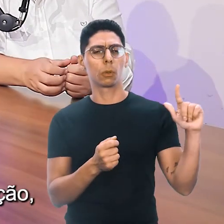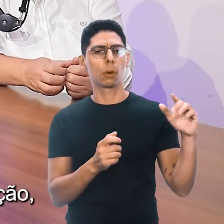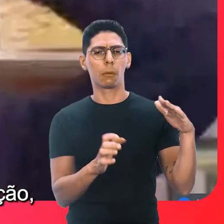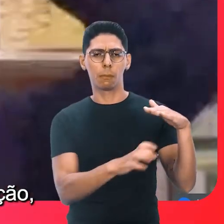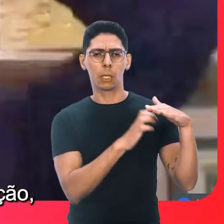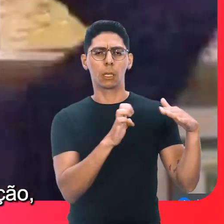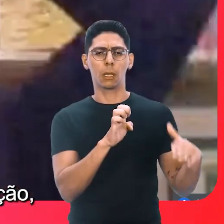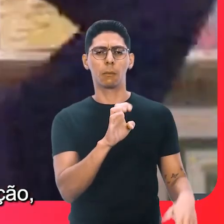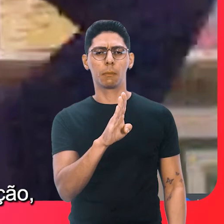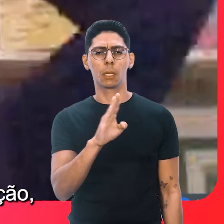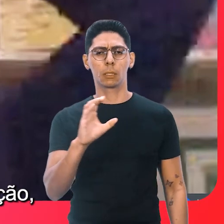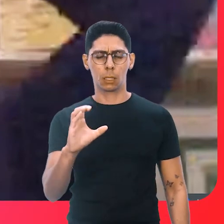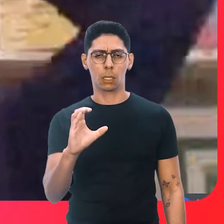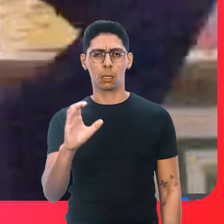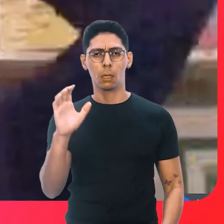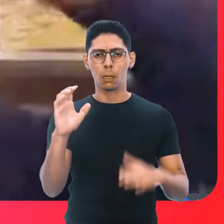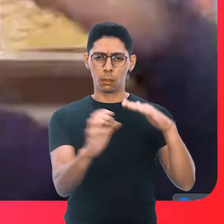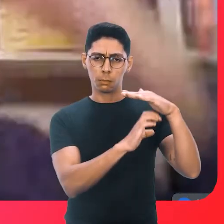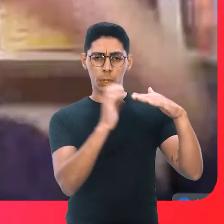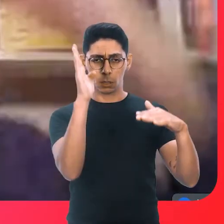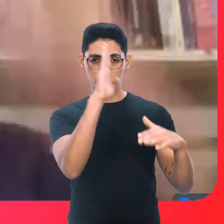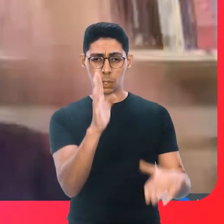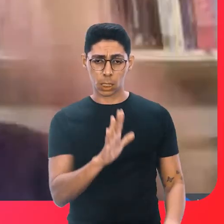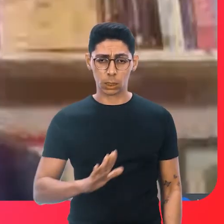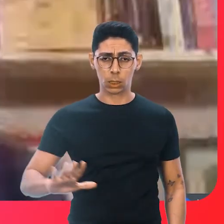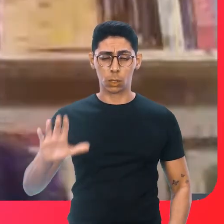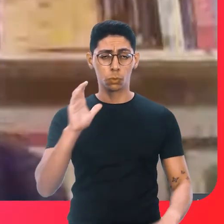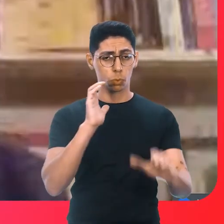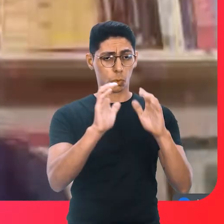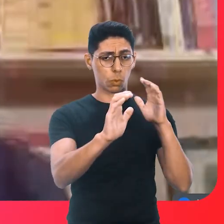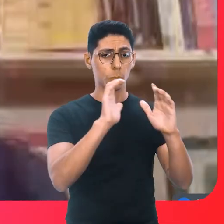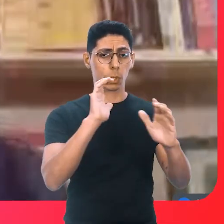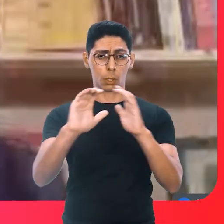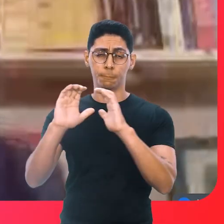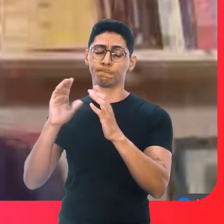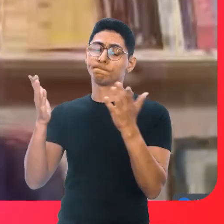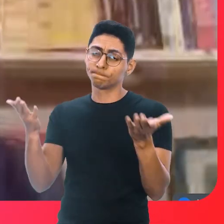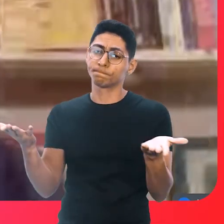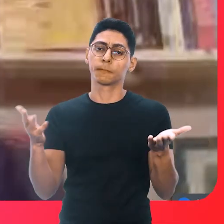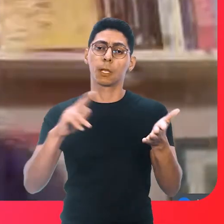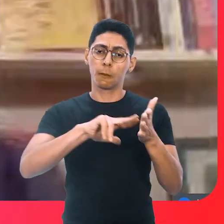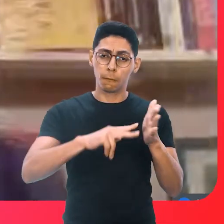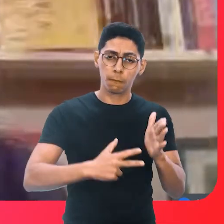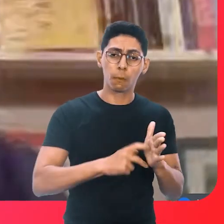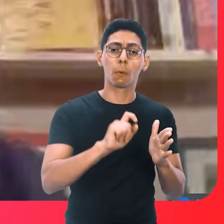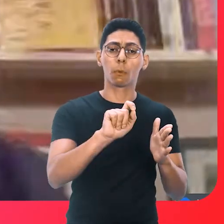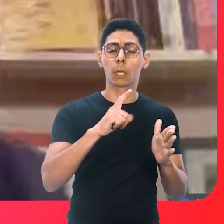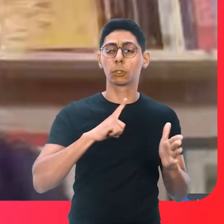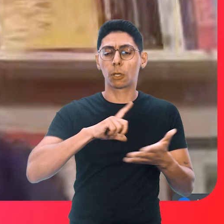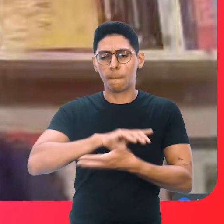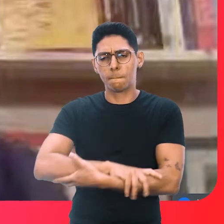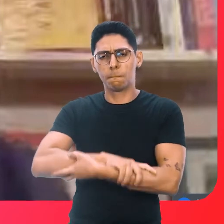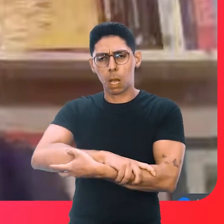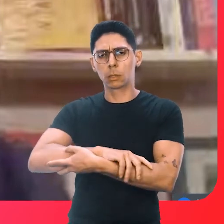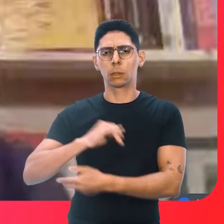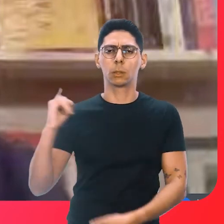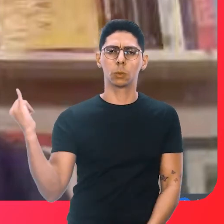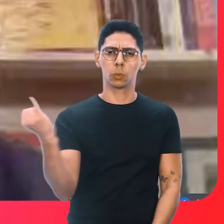EBC, né? Empresa Brasil de Comunicação, né? Enfim, nós tínhamos aí parcerias muito importantes,